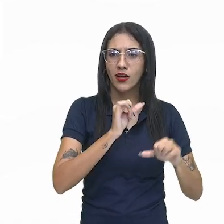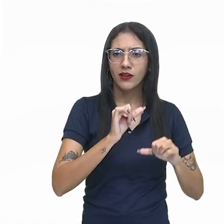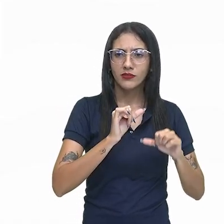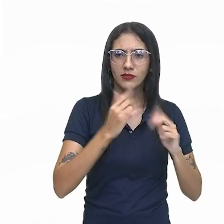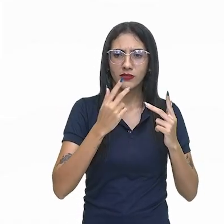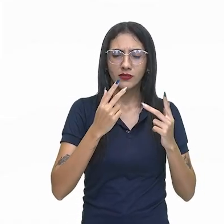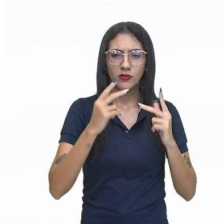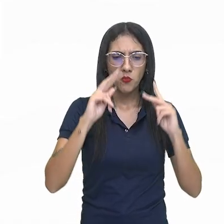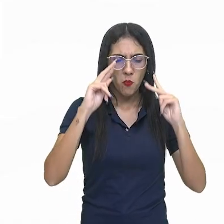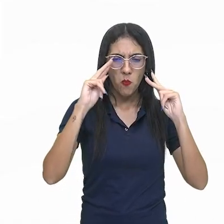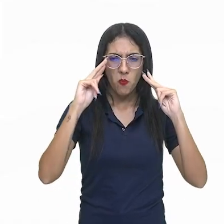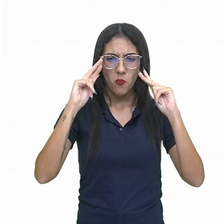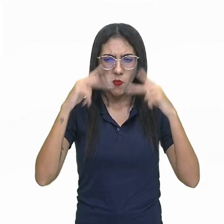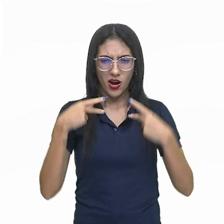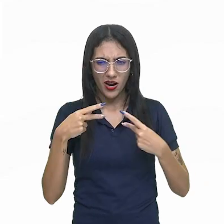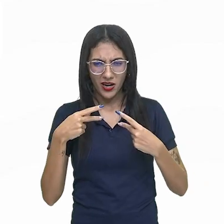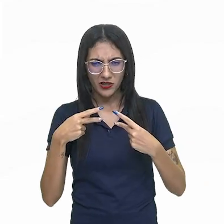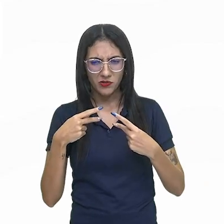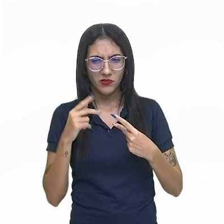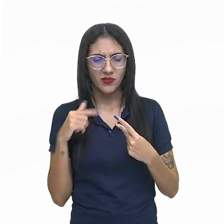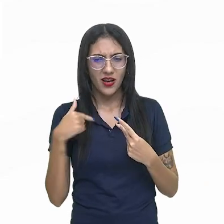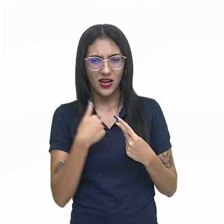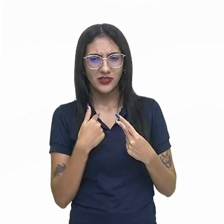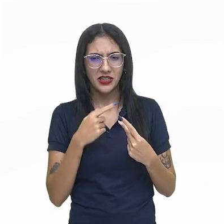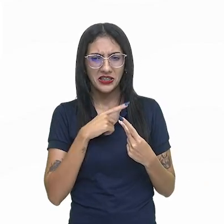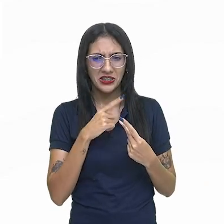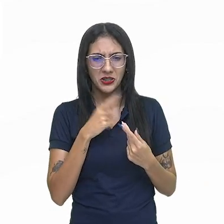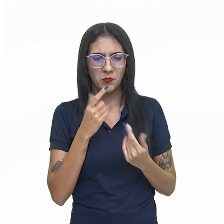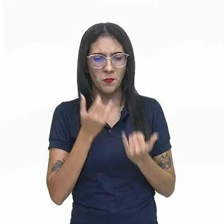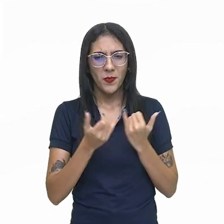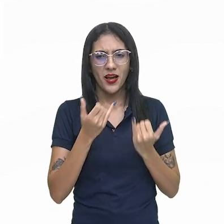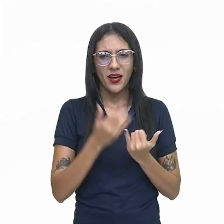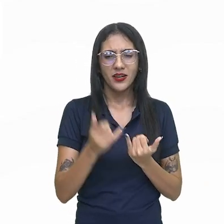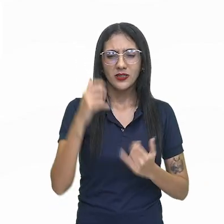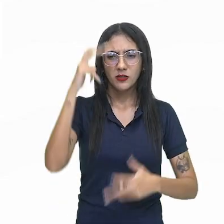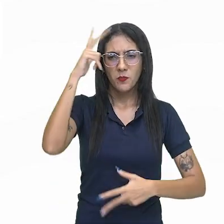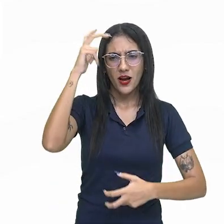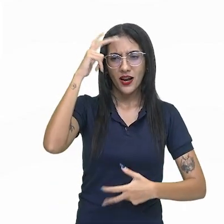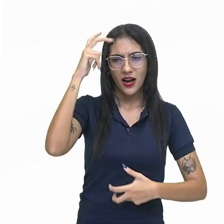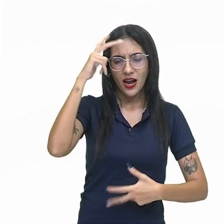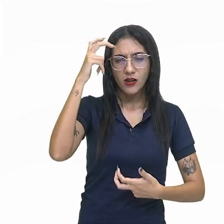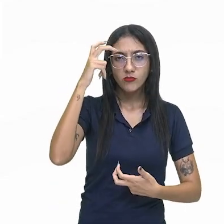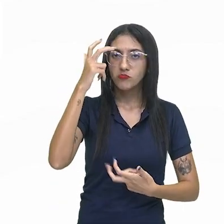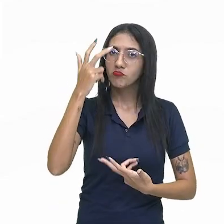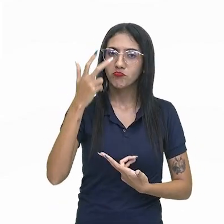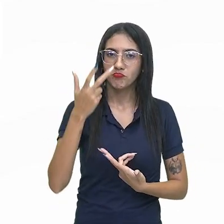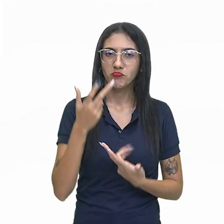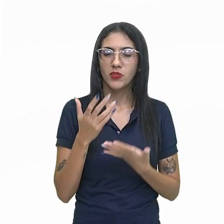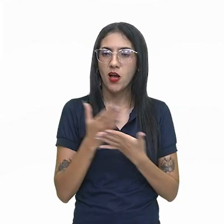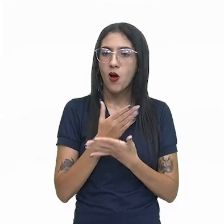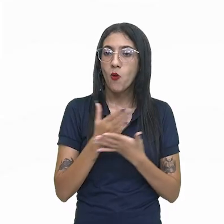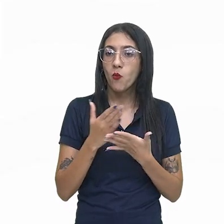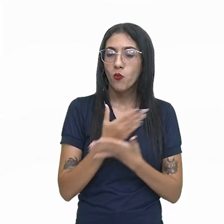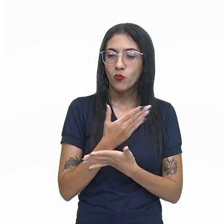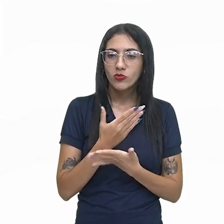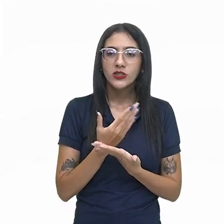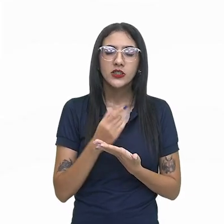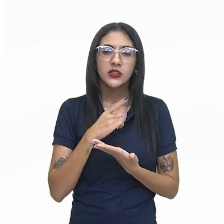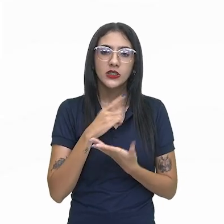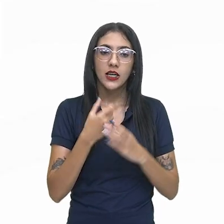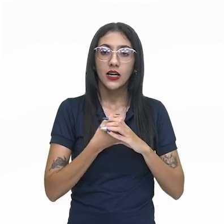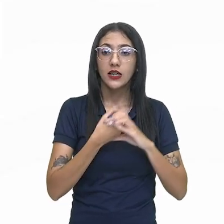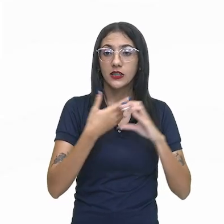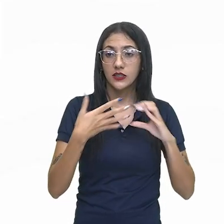é errôneo, né, passando a ideia de que há uma hierarquia entre os seres vivos, na qual alguns organismos são simples e